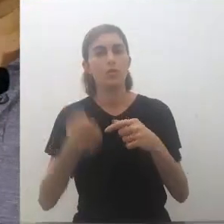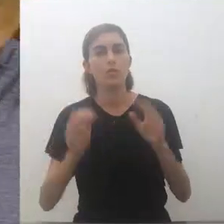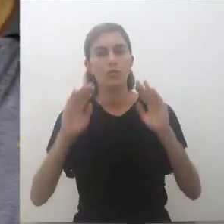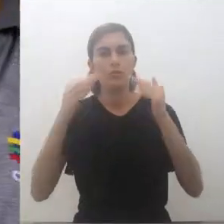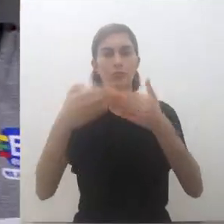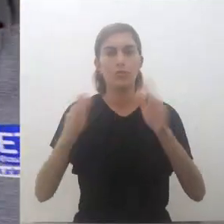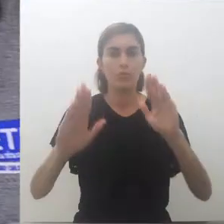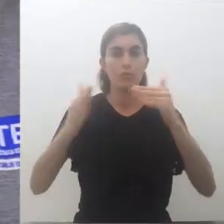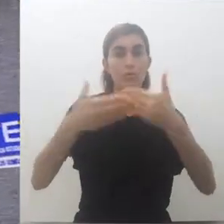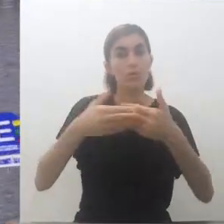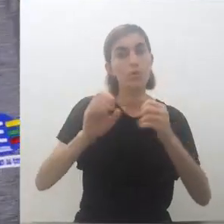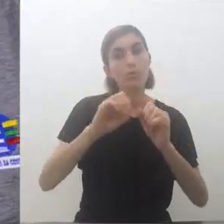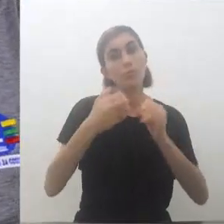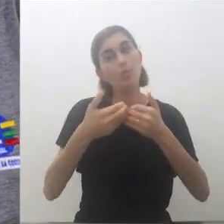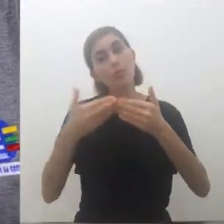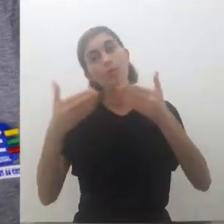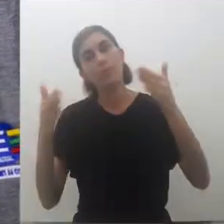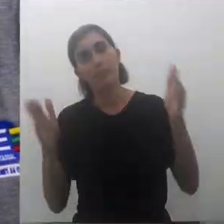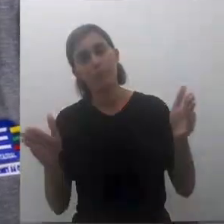aberto. O